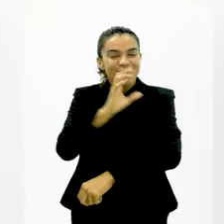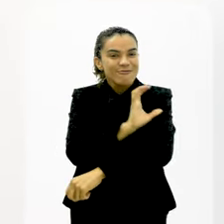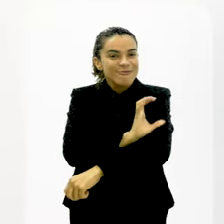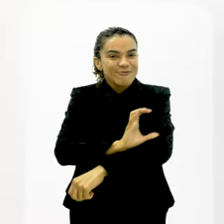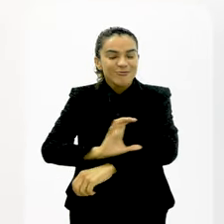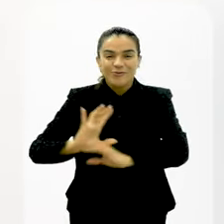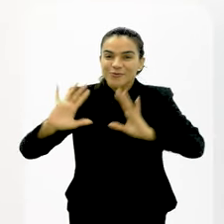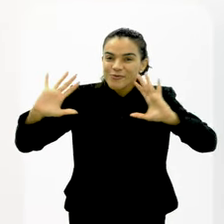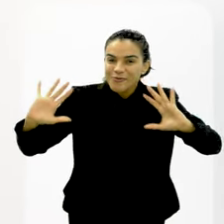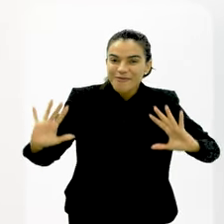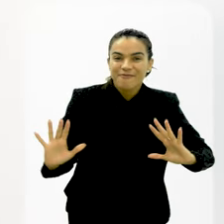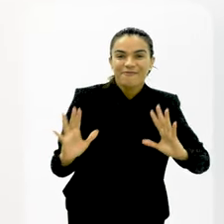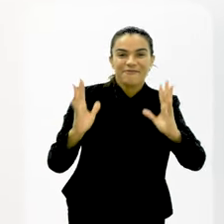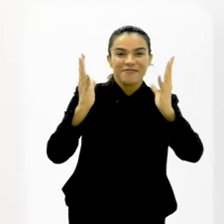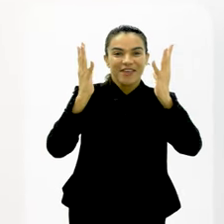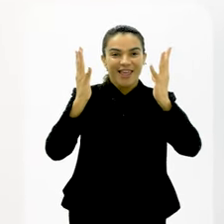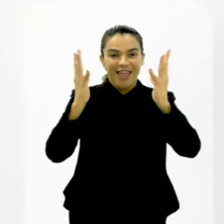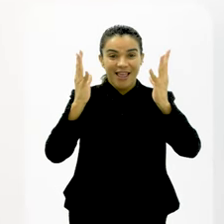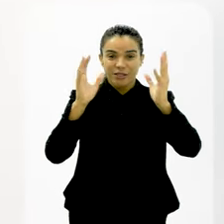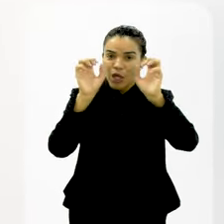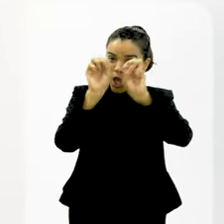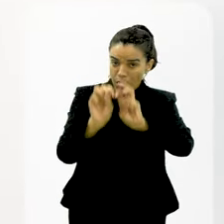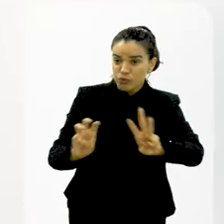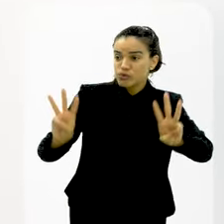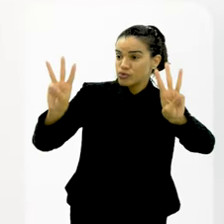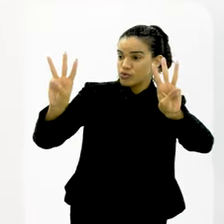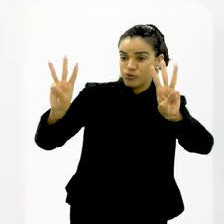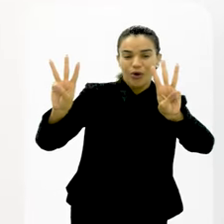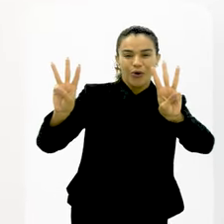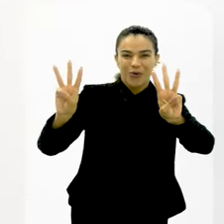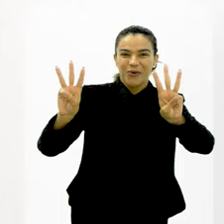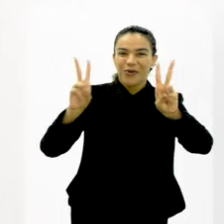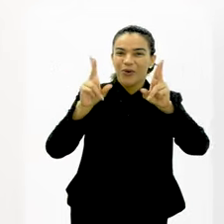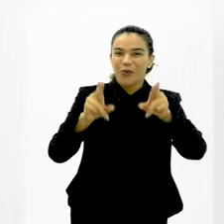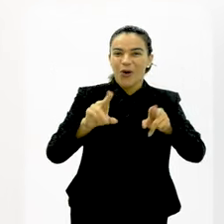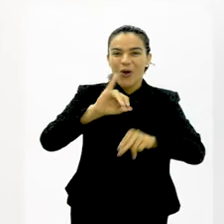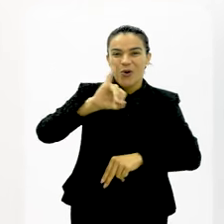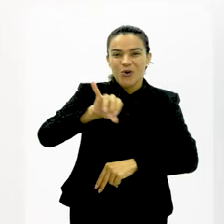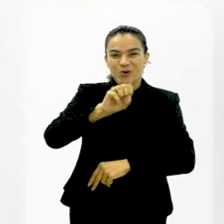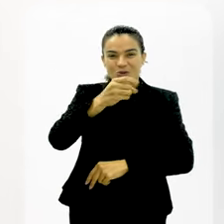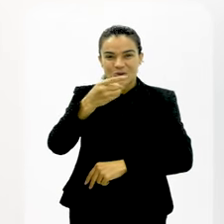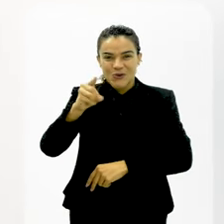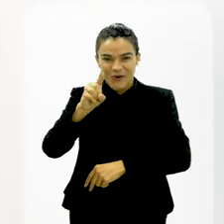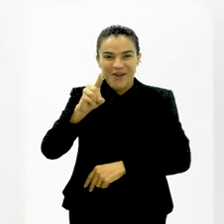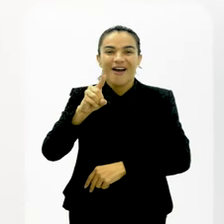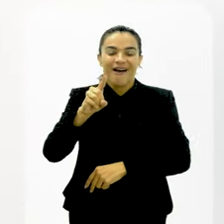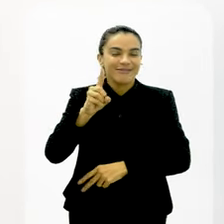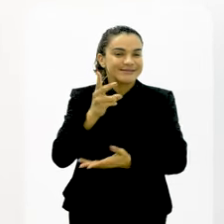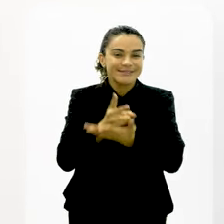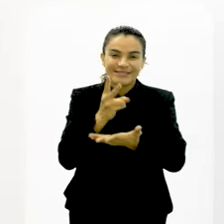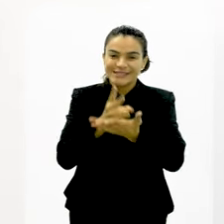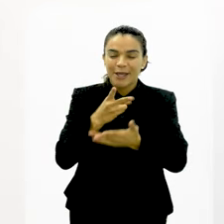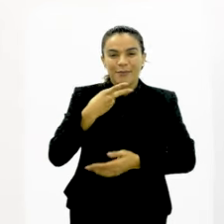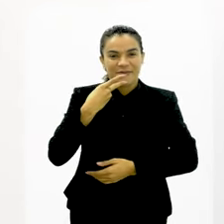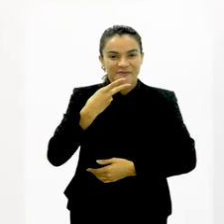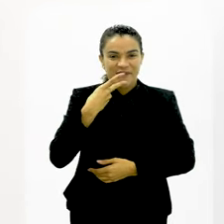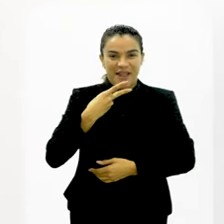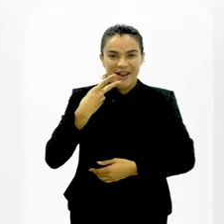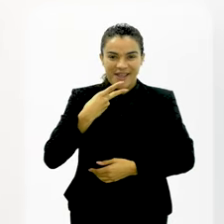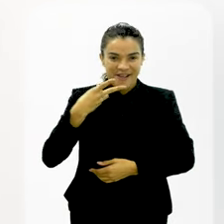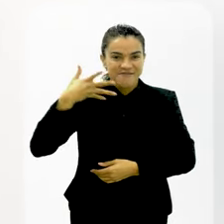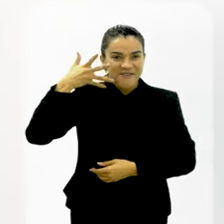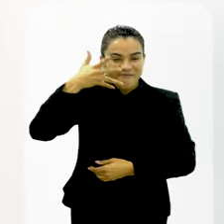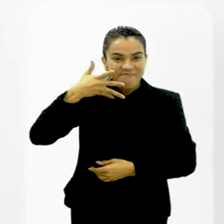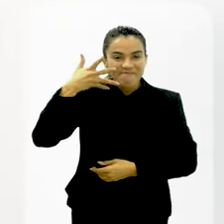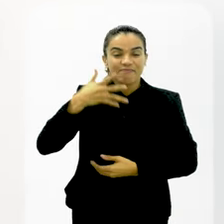carnaval, essa grande festa, esse maior espetáculo da Terra, né? Como o João gostava de falar, e também acredito dessa